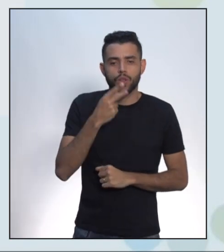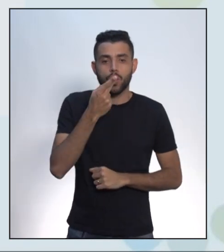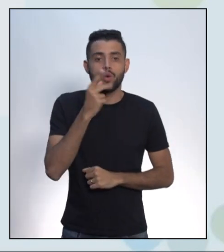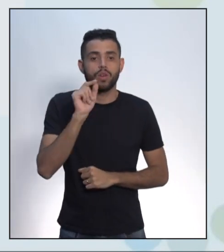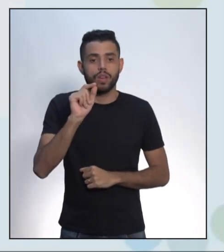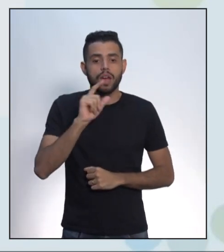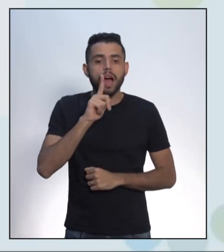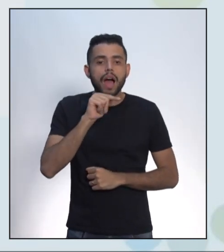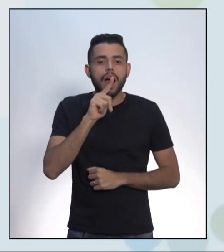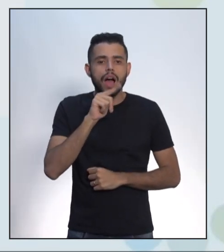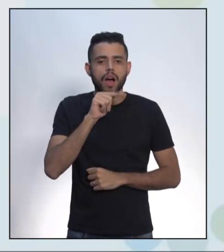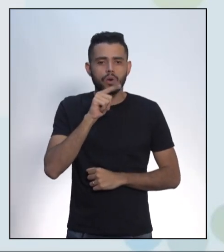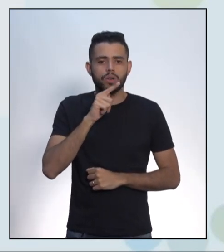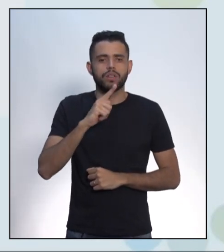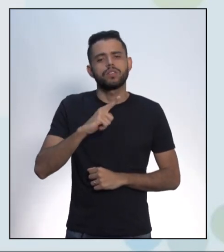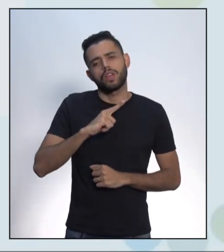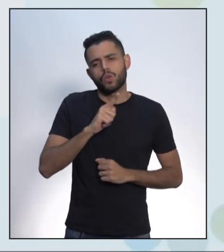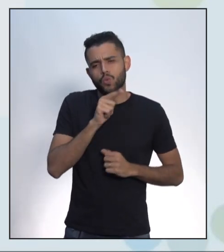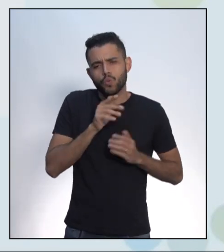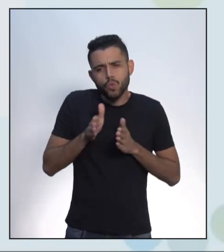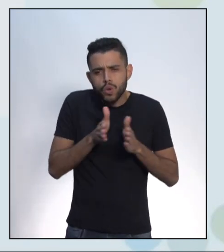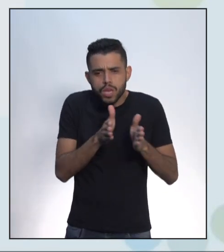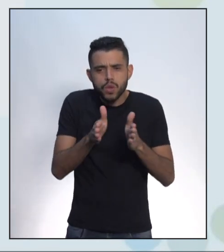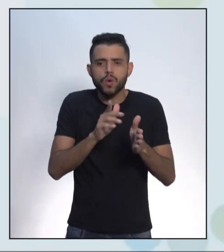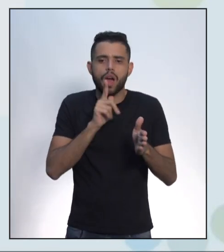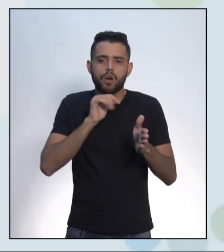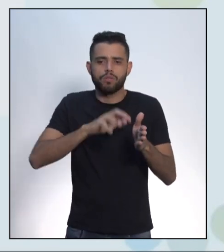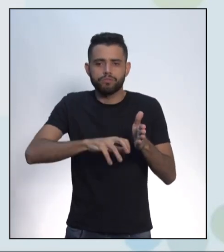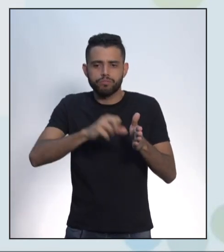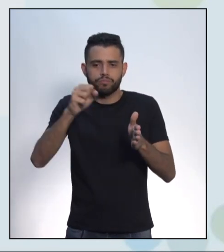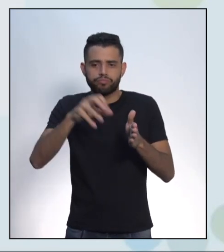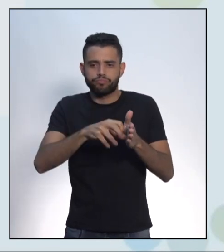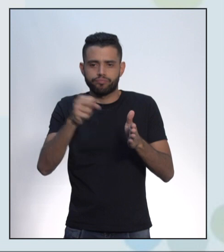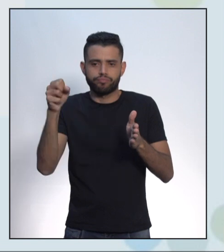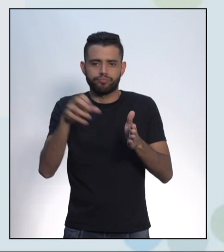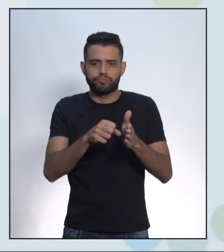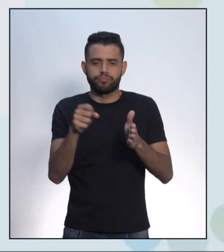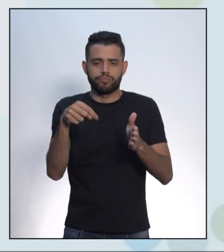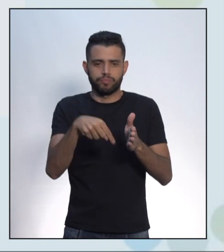captada das nascentes dos rios, lagos